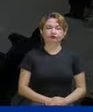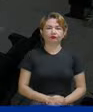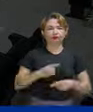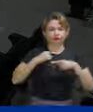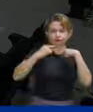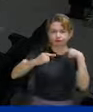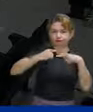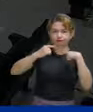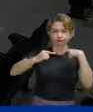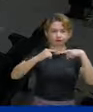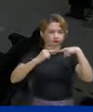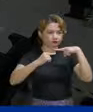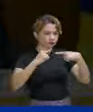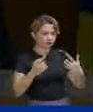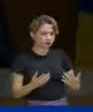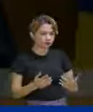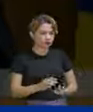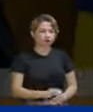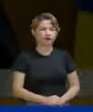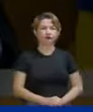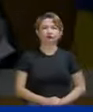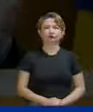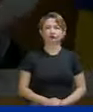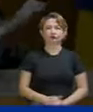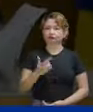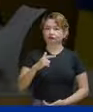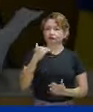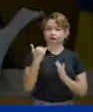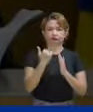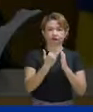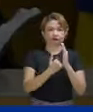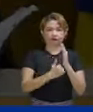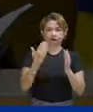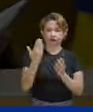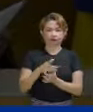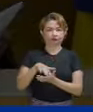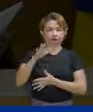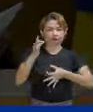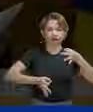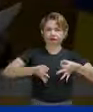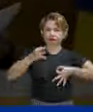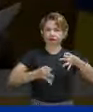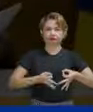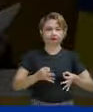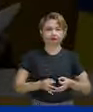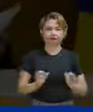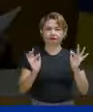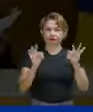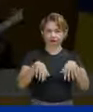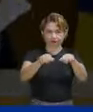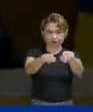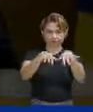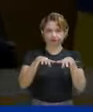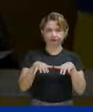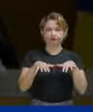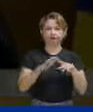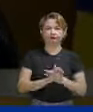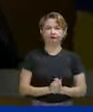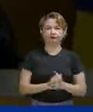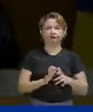Alguma dúvida quanto a essa questão? Não há mais processos para julgamento. Permanece o Eu foco declaro do encerrada Carmo essa Antônio.